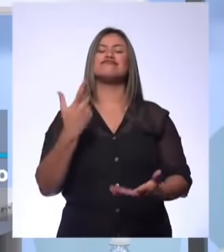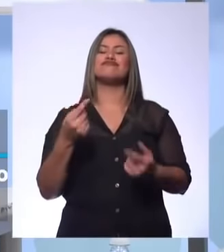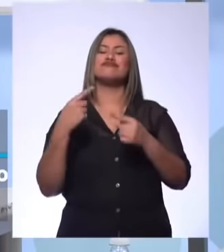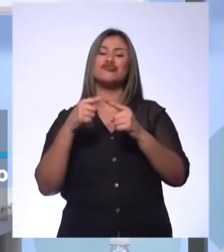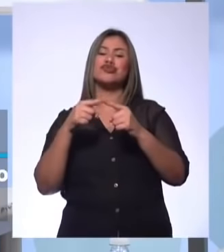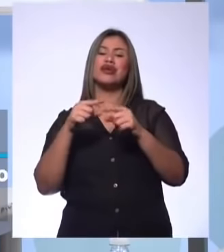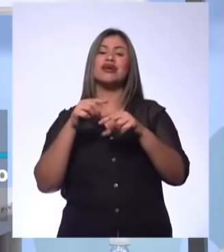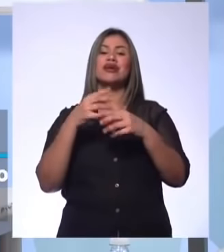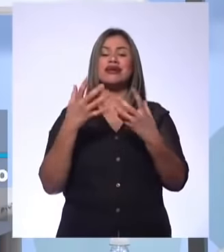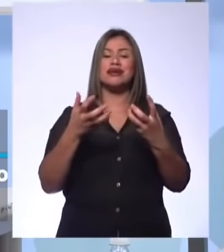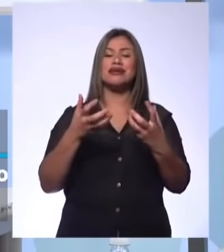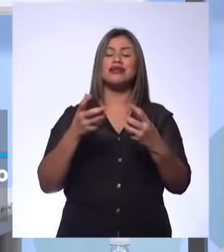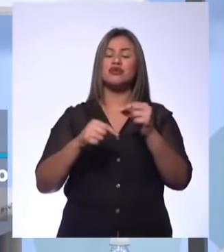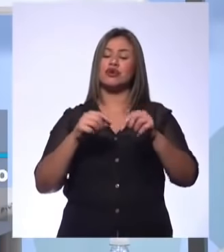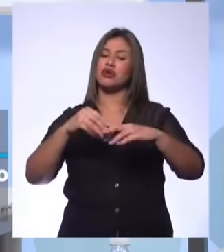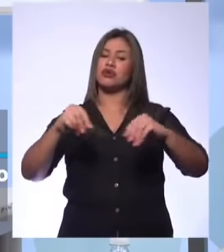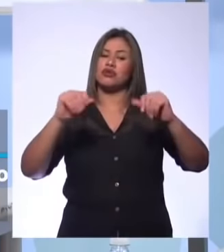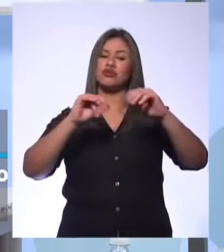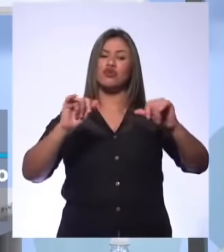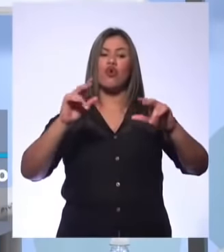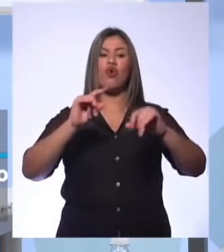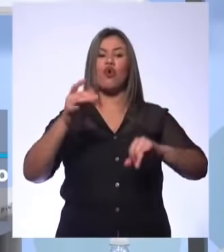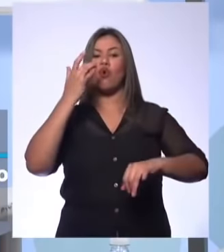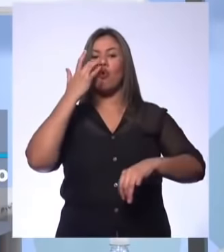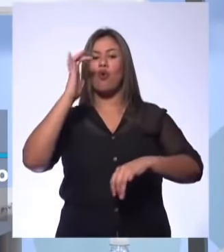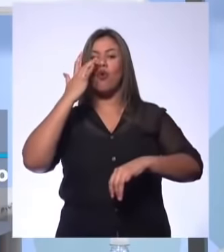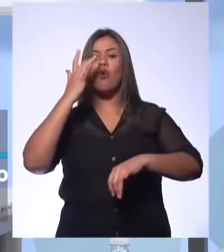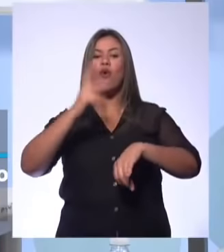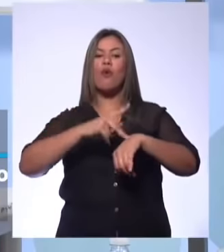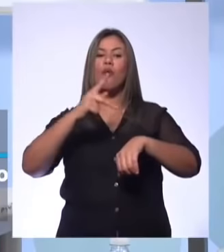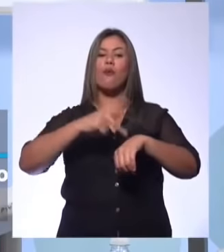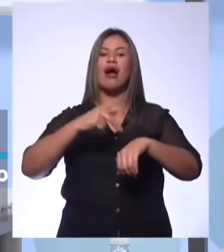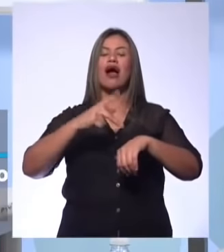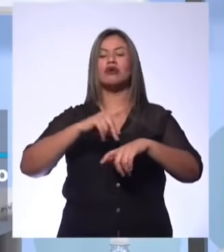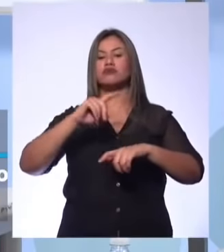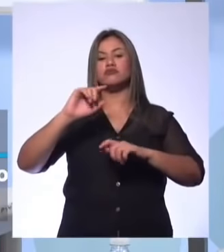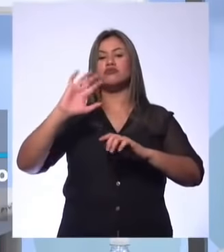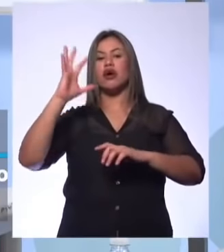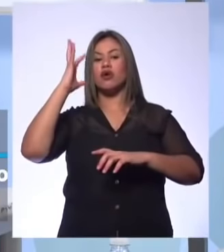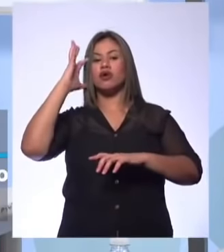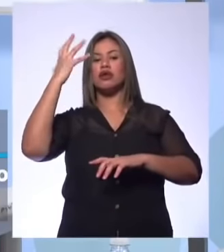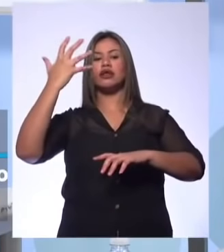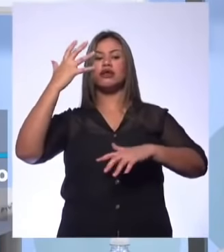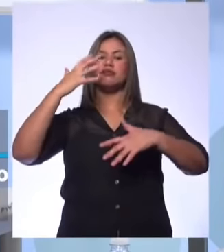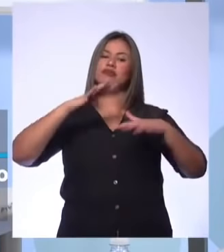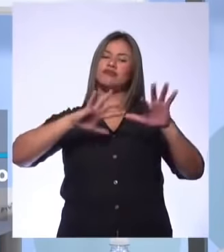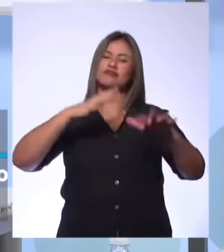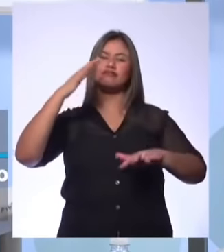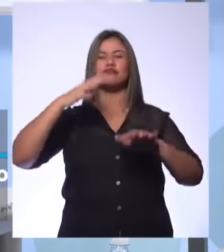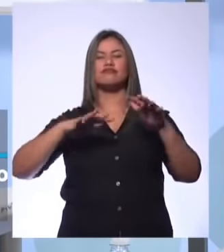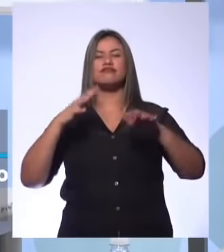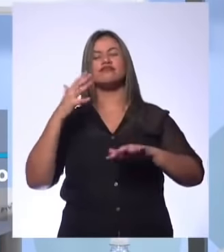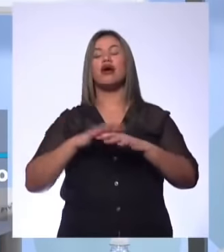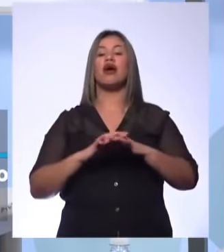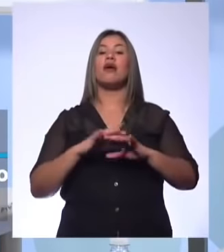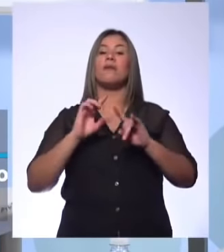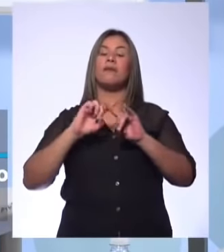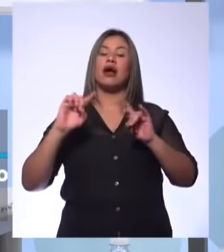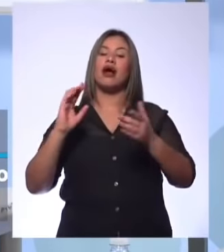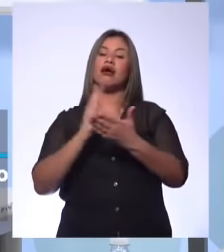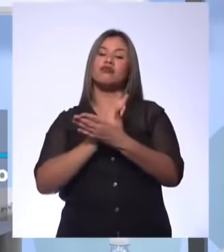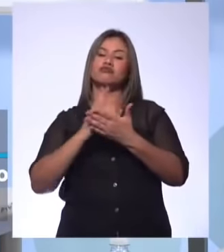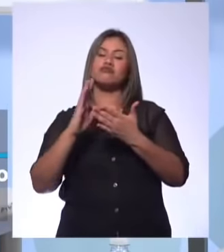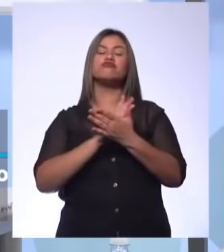queriam? Territórios, riquezas, viver em climas mais amenos. Sim, alguns encontros causaram